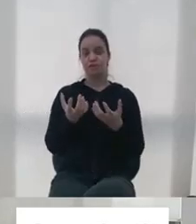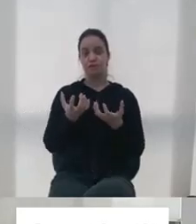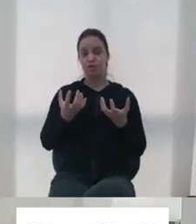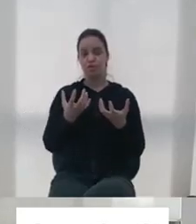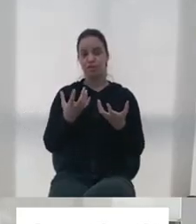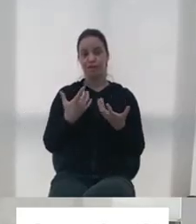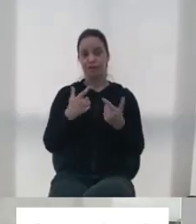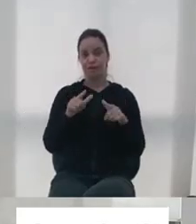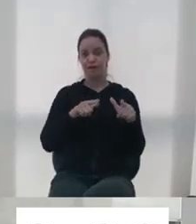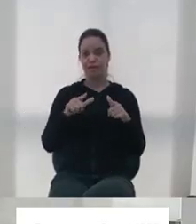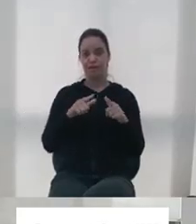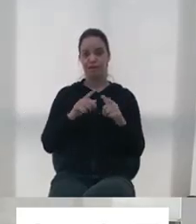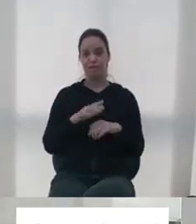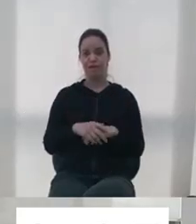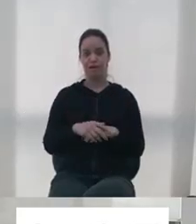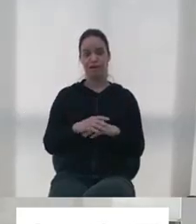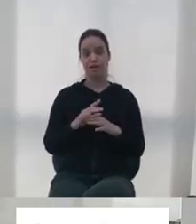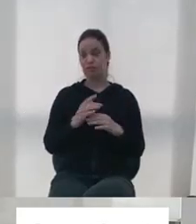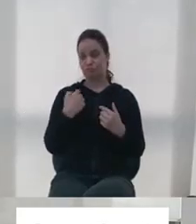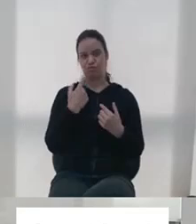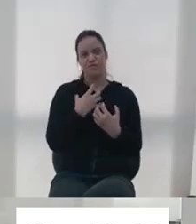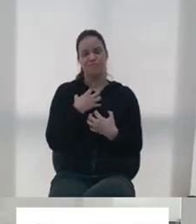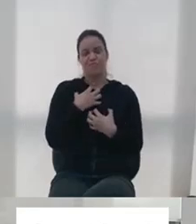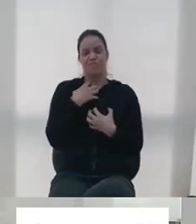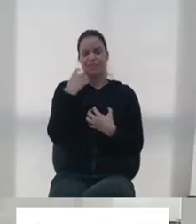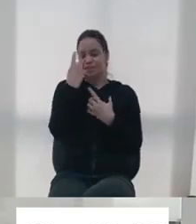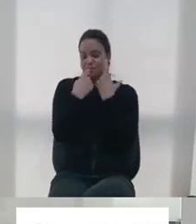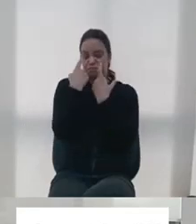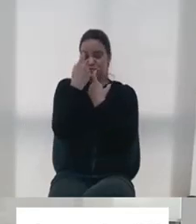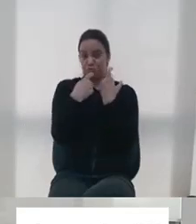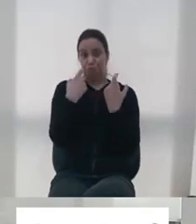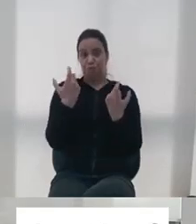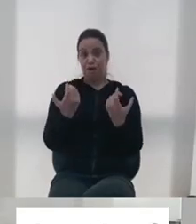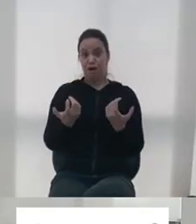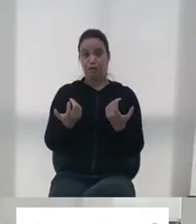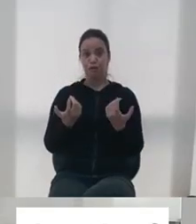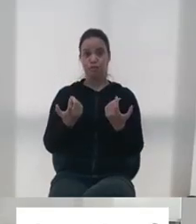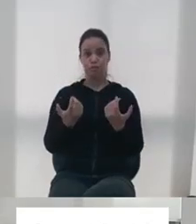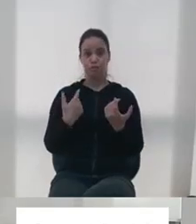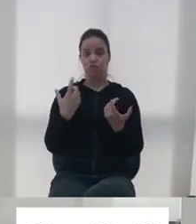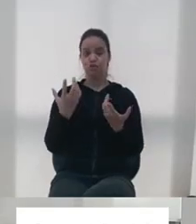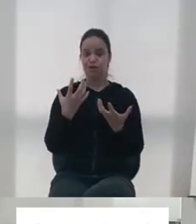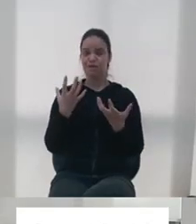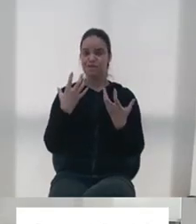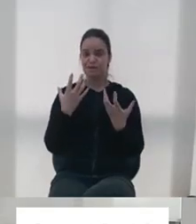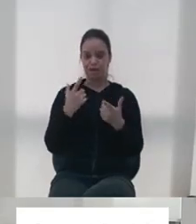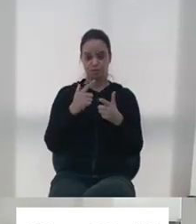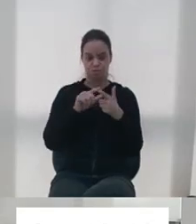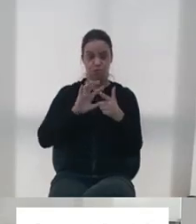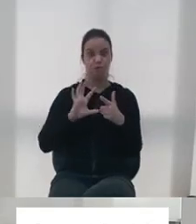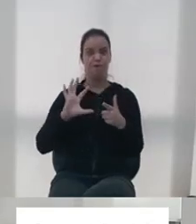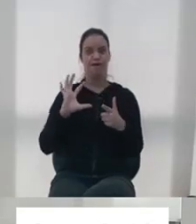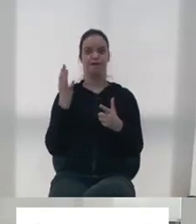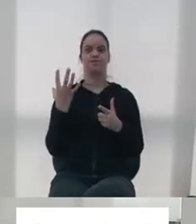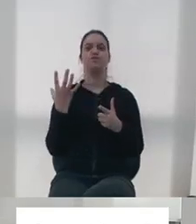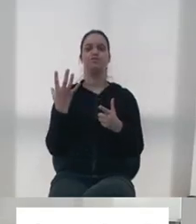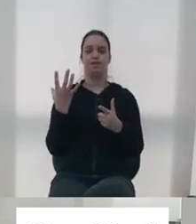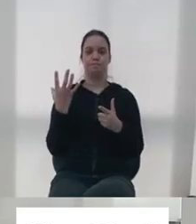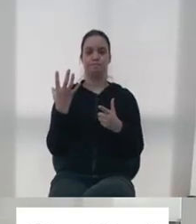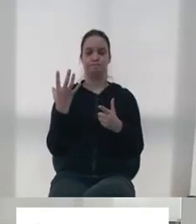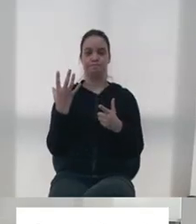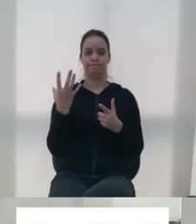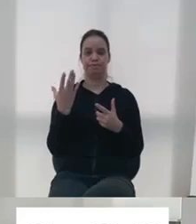núcleo de habitação. Nós estamos muito preocupados com essa situação e a gente não quer, né, a gente quer uma solução, né, pede, né, para